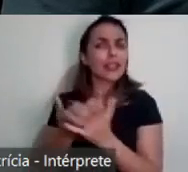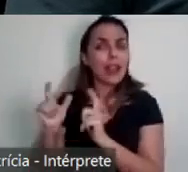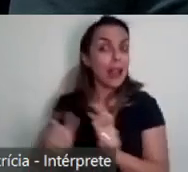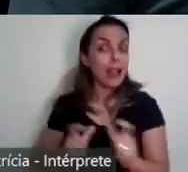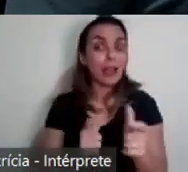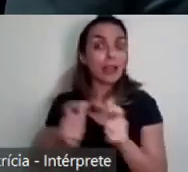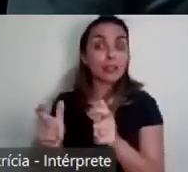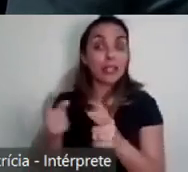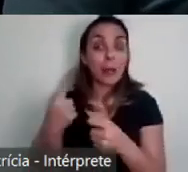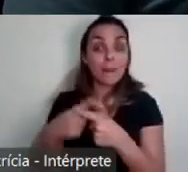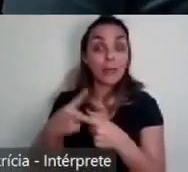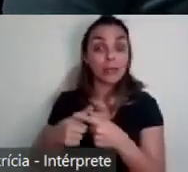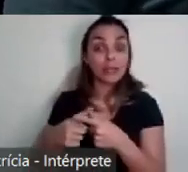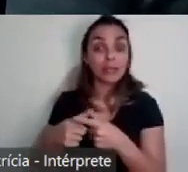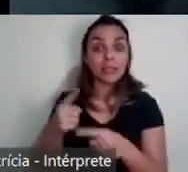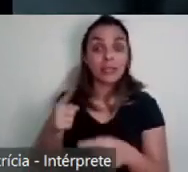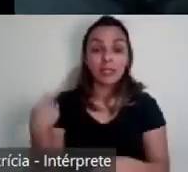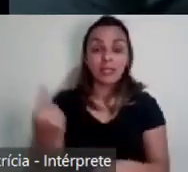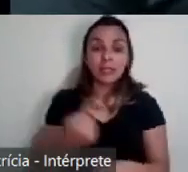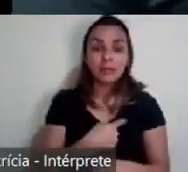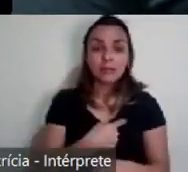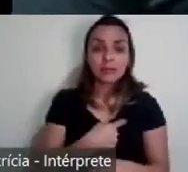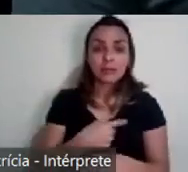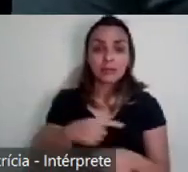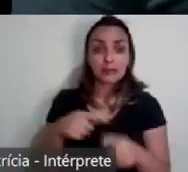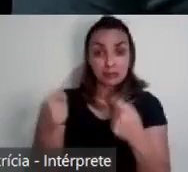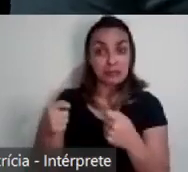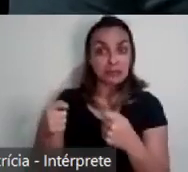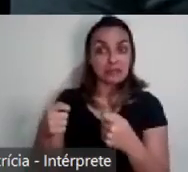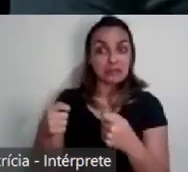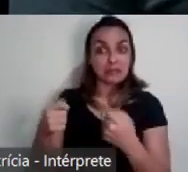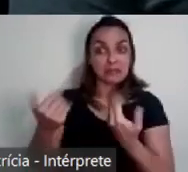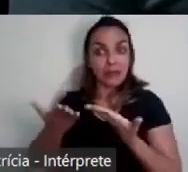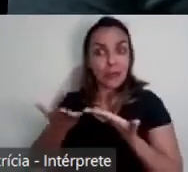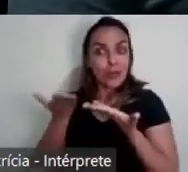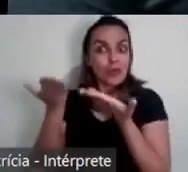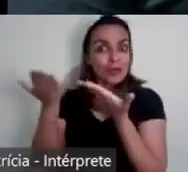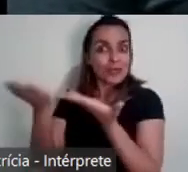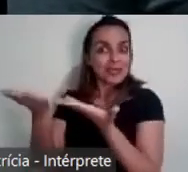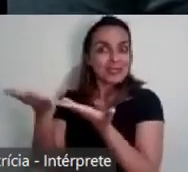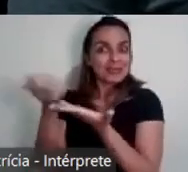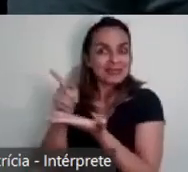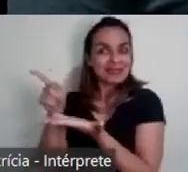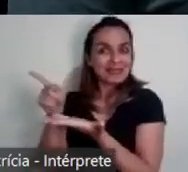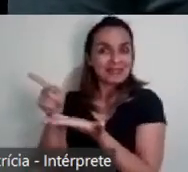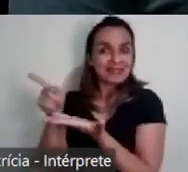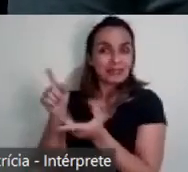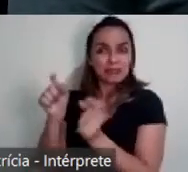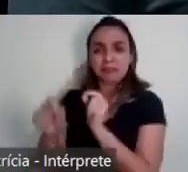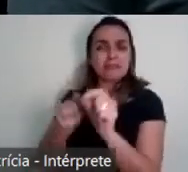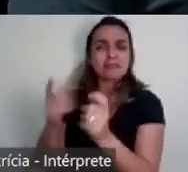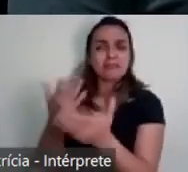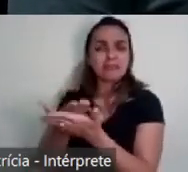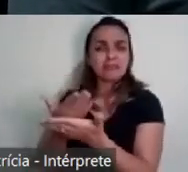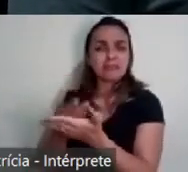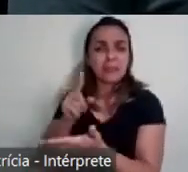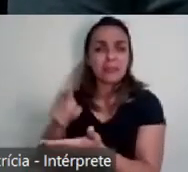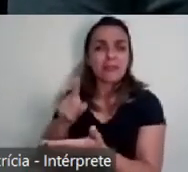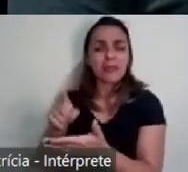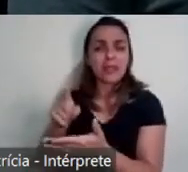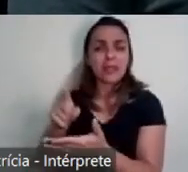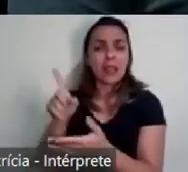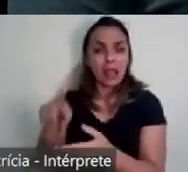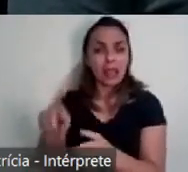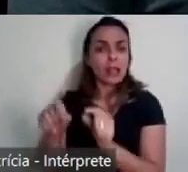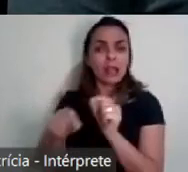entender um pouco porque quando a gente tem que dar honra a quem tem honra não é Tom e é legal também o que que você estudou para você ser